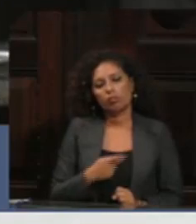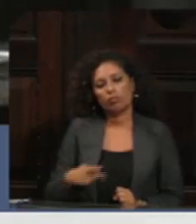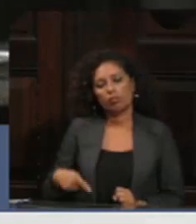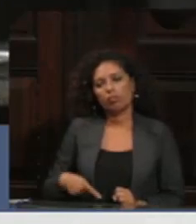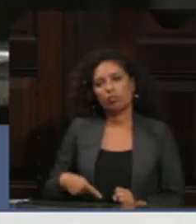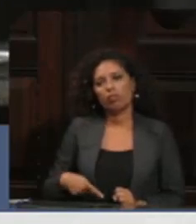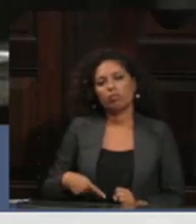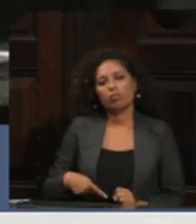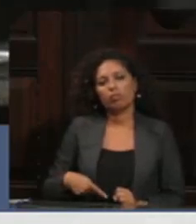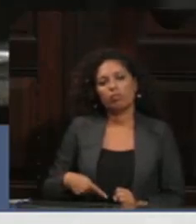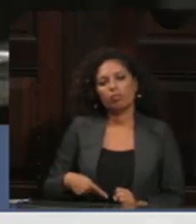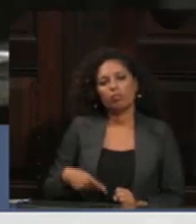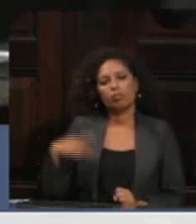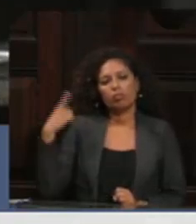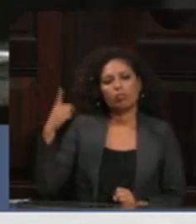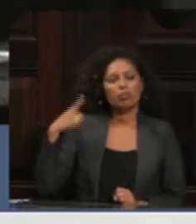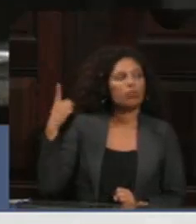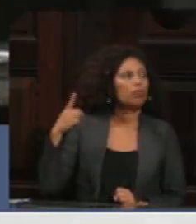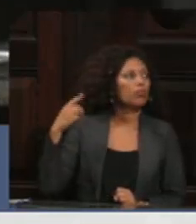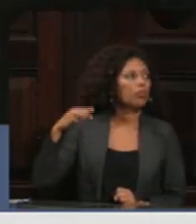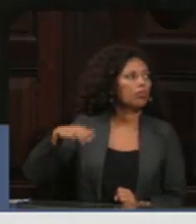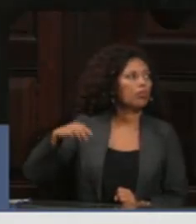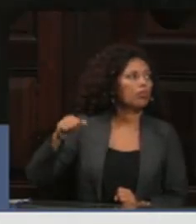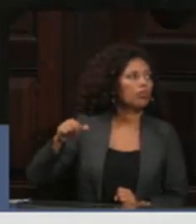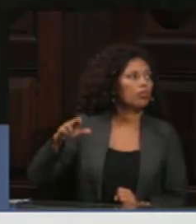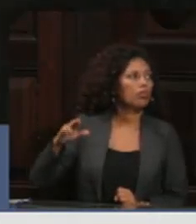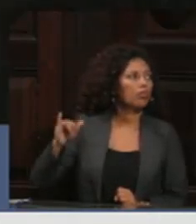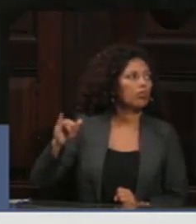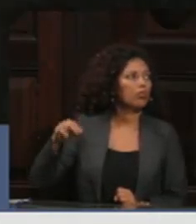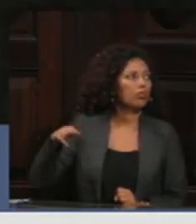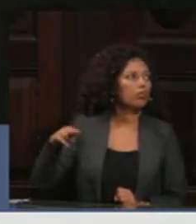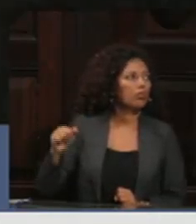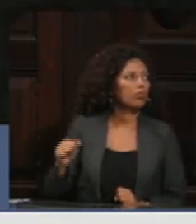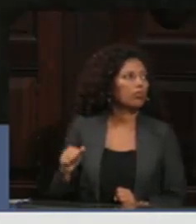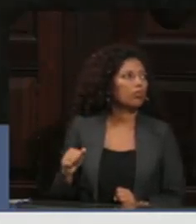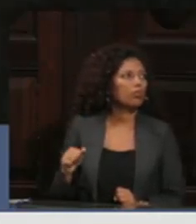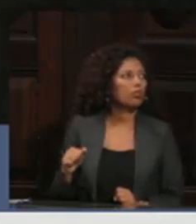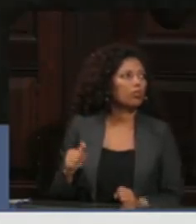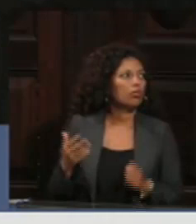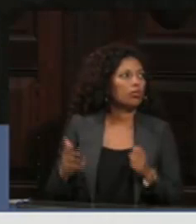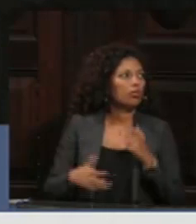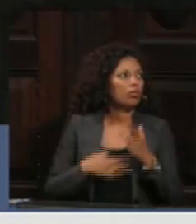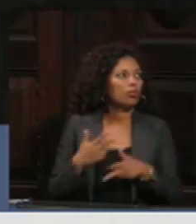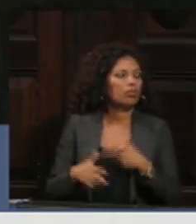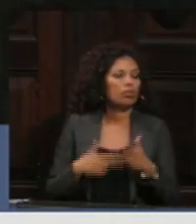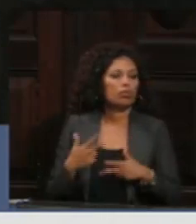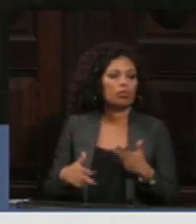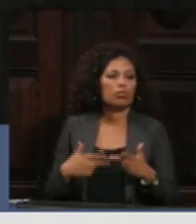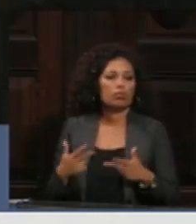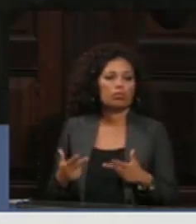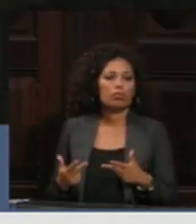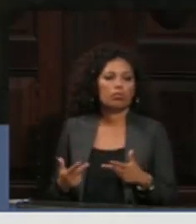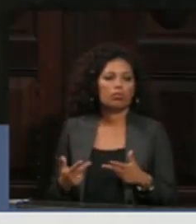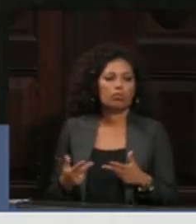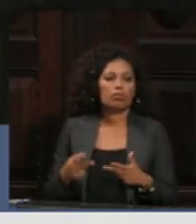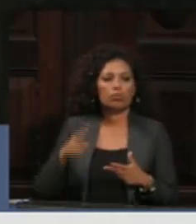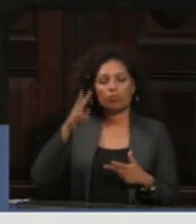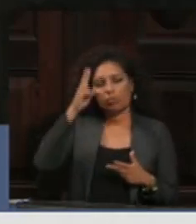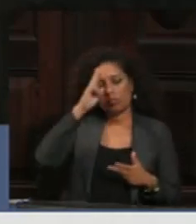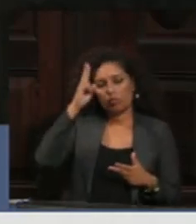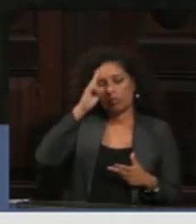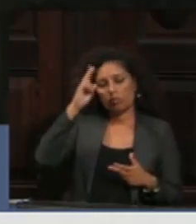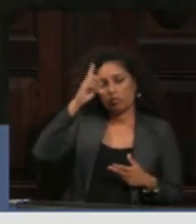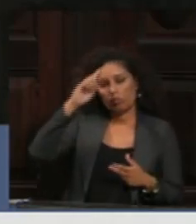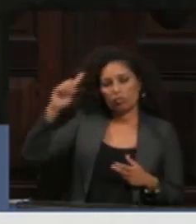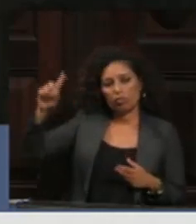Presidente, deputada Marina, muita honra. Eu queria fazer um convite para toda a casa. Na segunda-feira que vem, dia 18